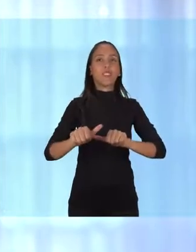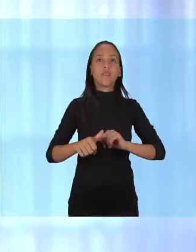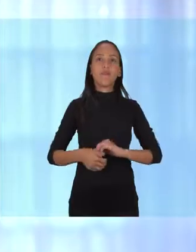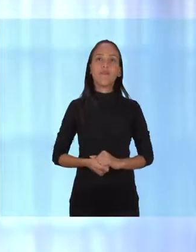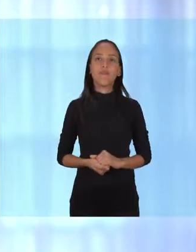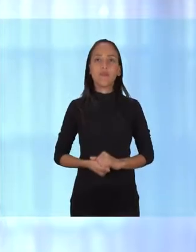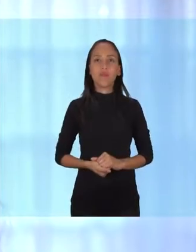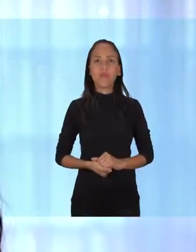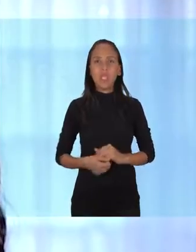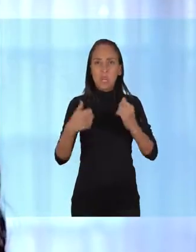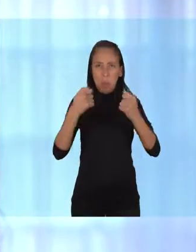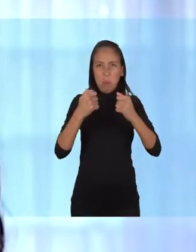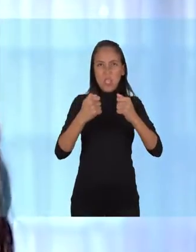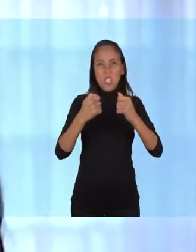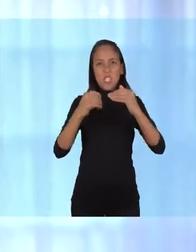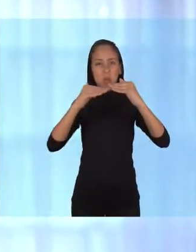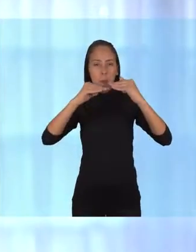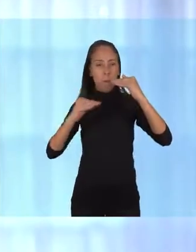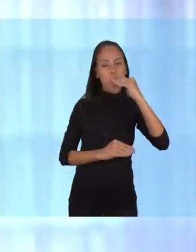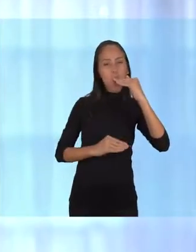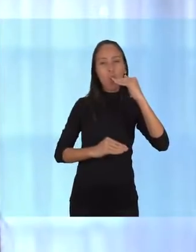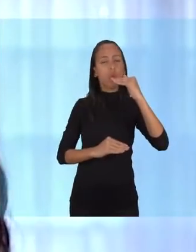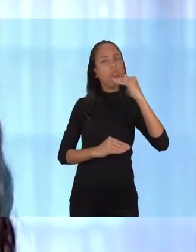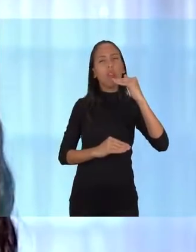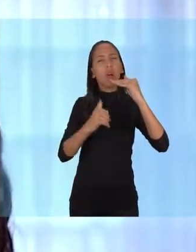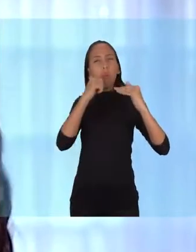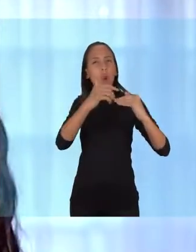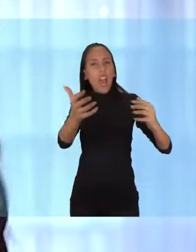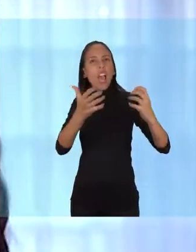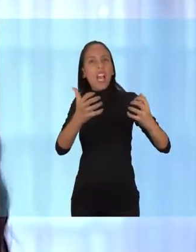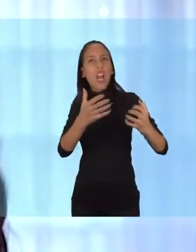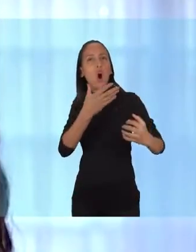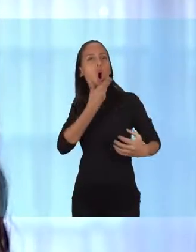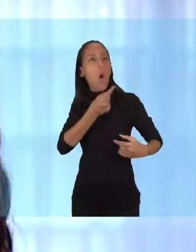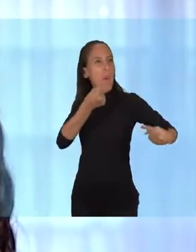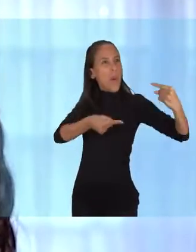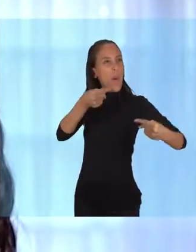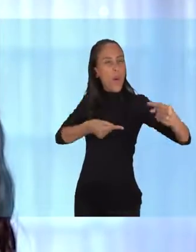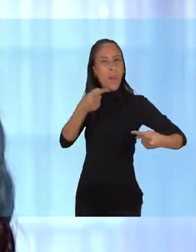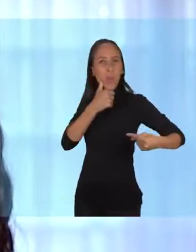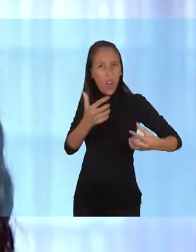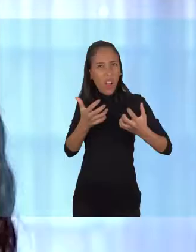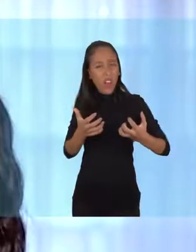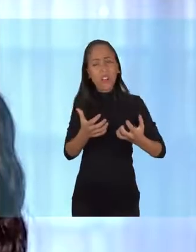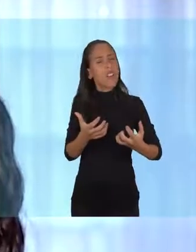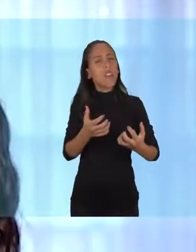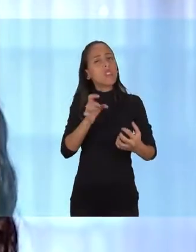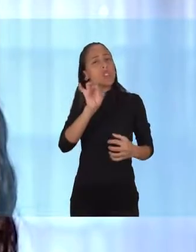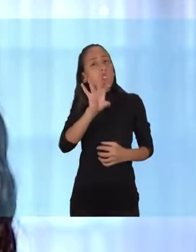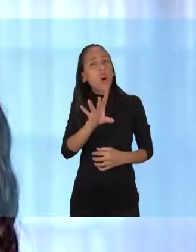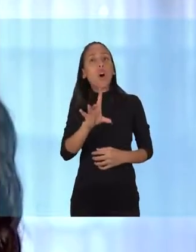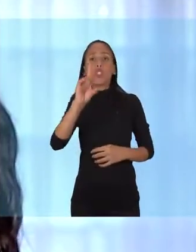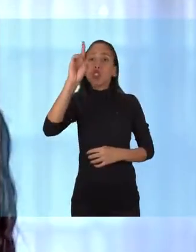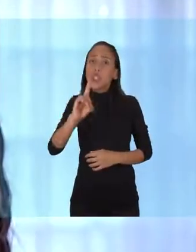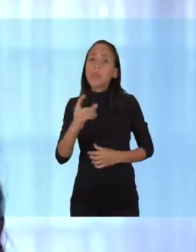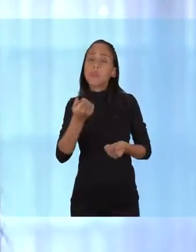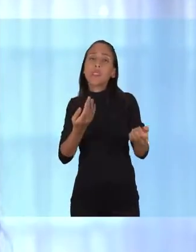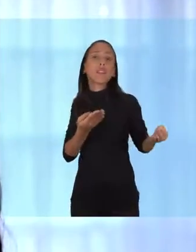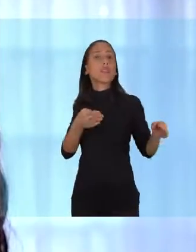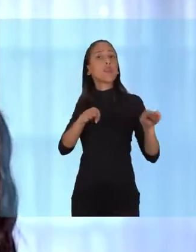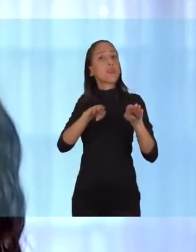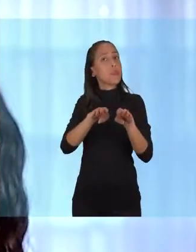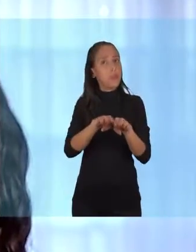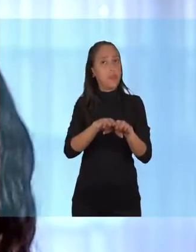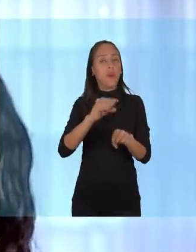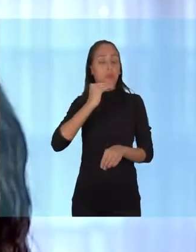né? Mulher não quer tomar o lugar do homem, mulher não quer concorrer com o homem. A mulher luta para que os direitos sejam iguais,